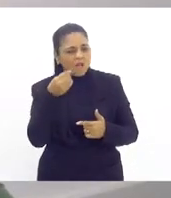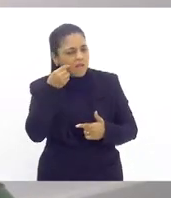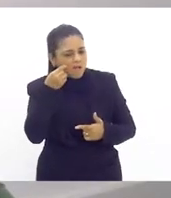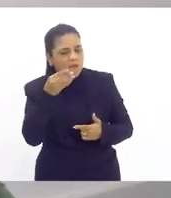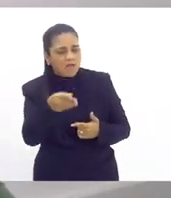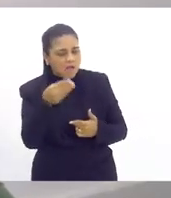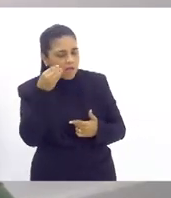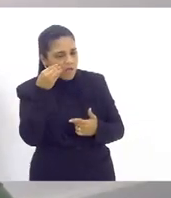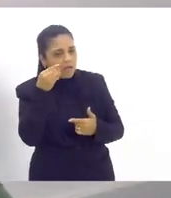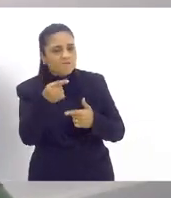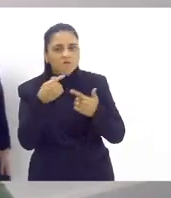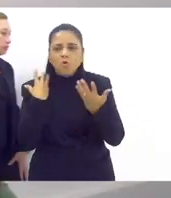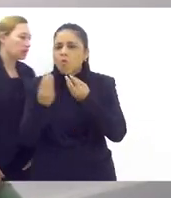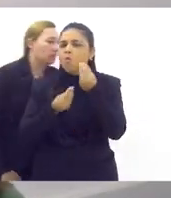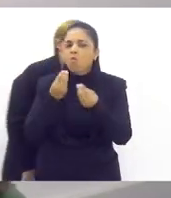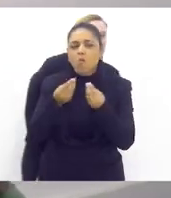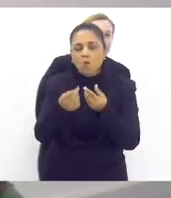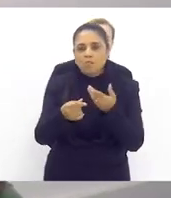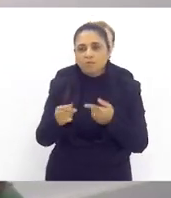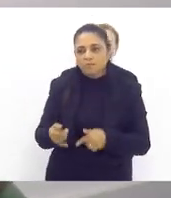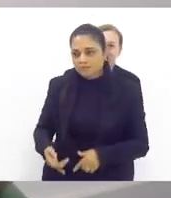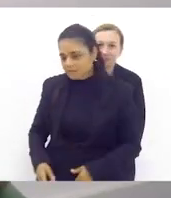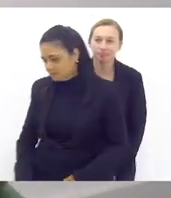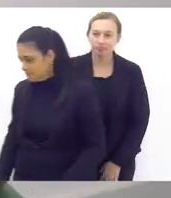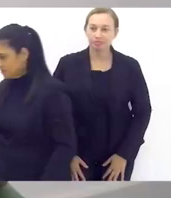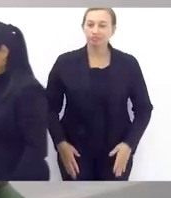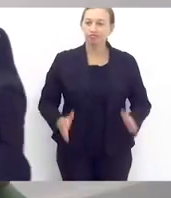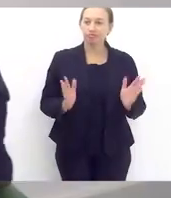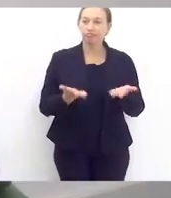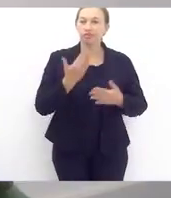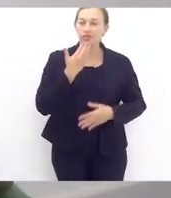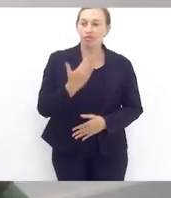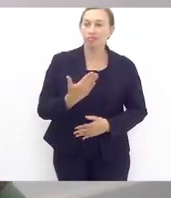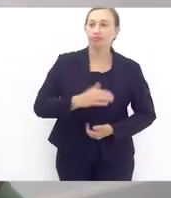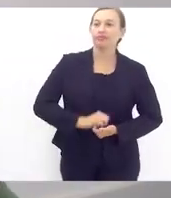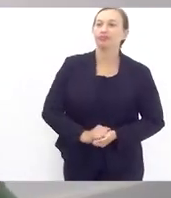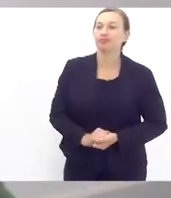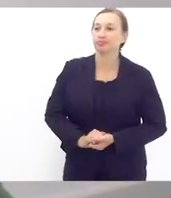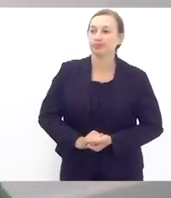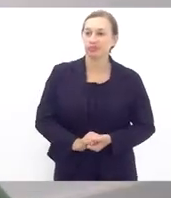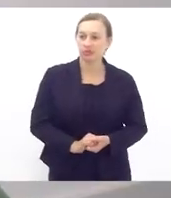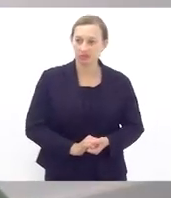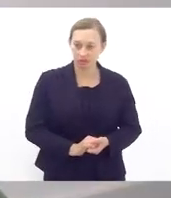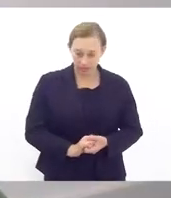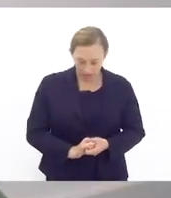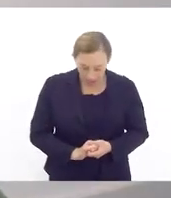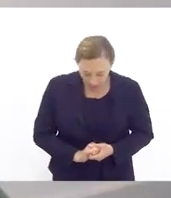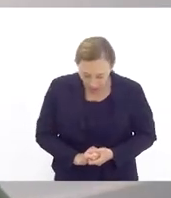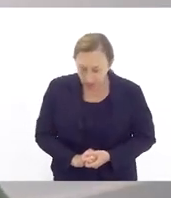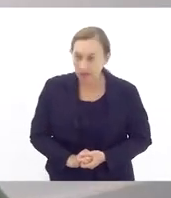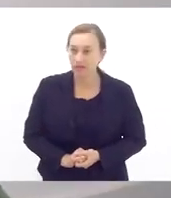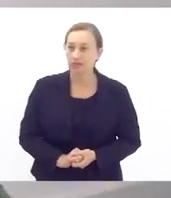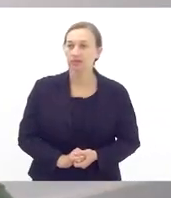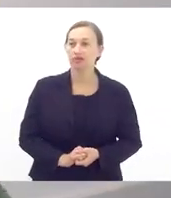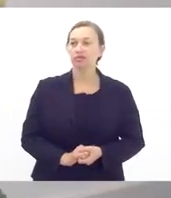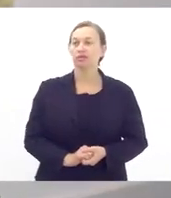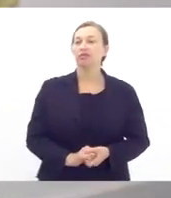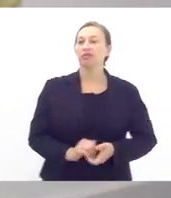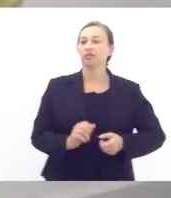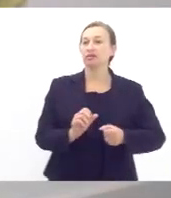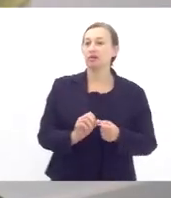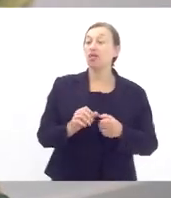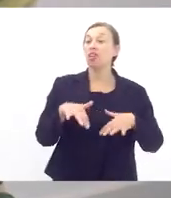que eles falam então a gente realmente ajuda por exemplo Hoje eu pedi um release o México mandou gravado e eu tive que ficar fazendo